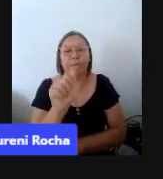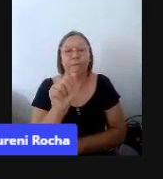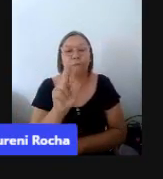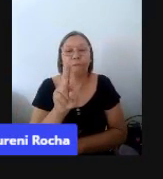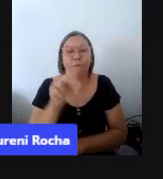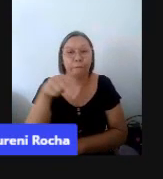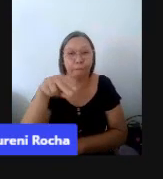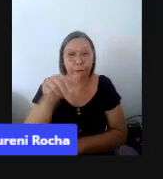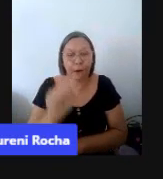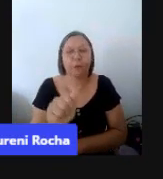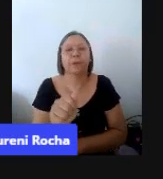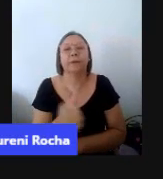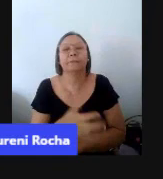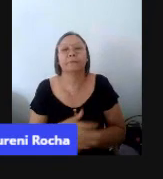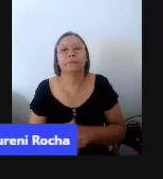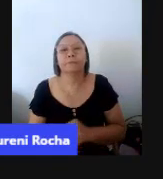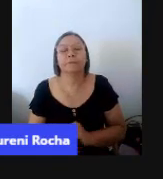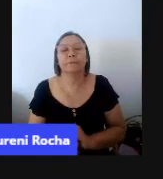Pode ir baixando.